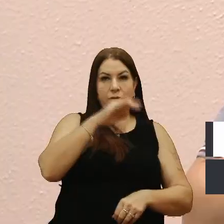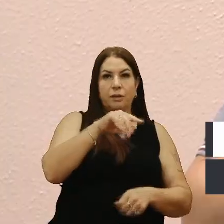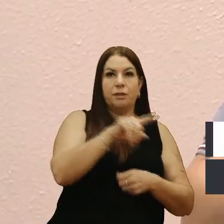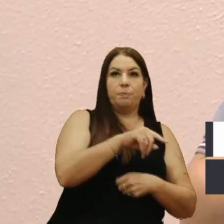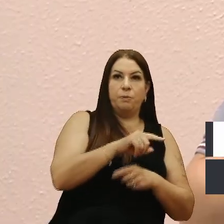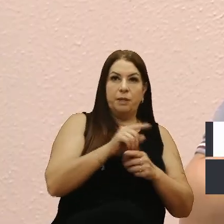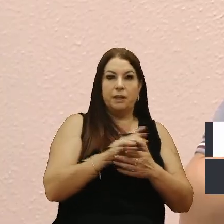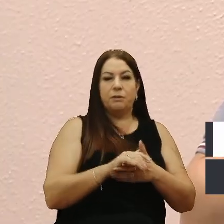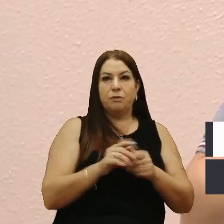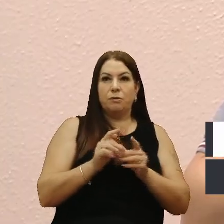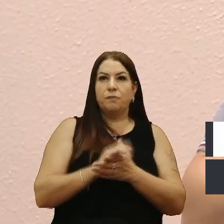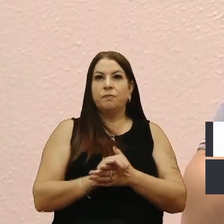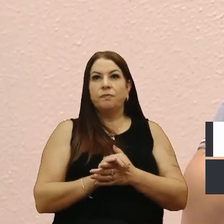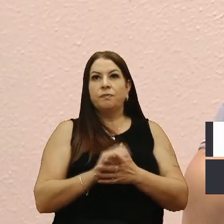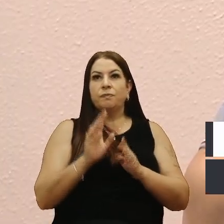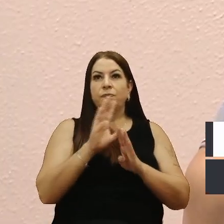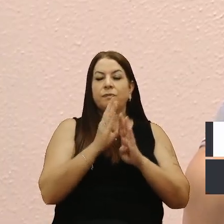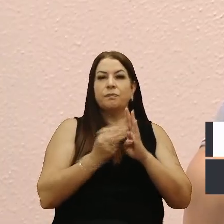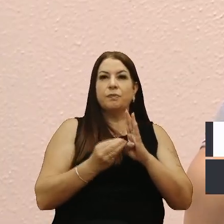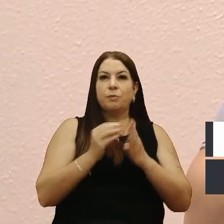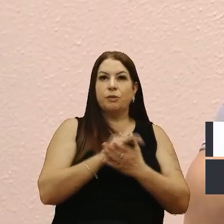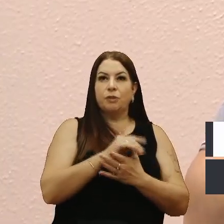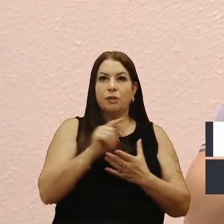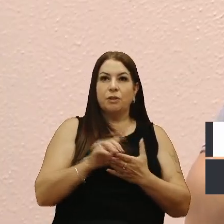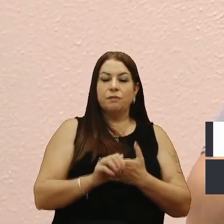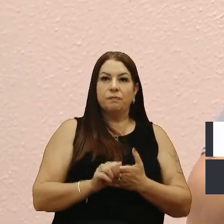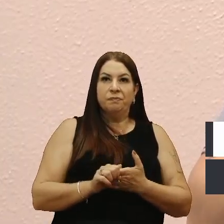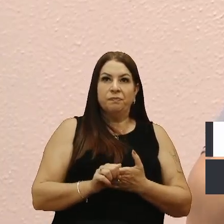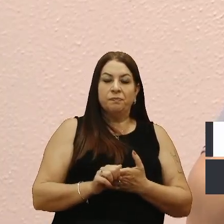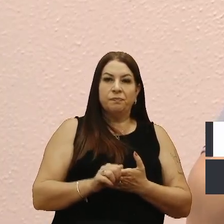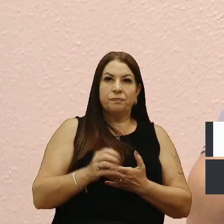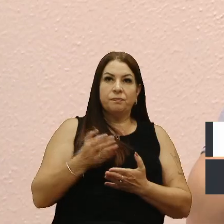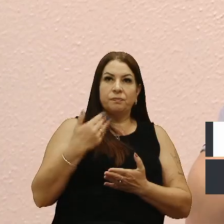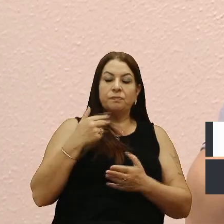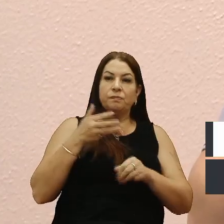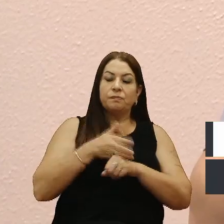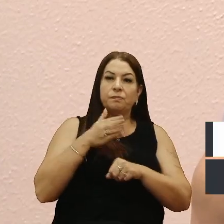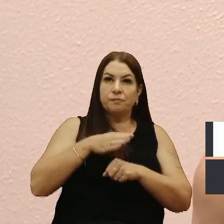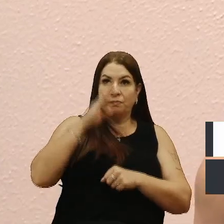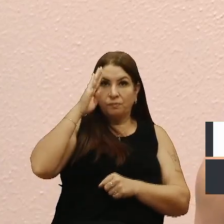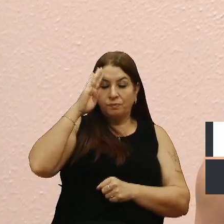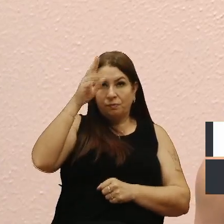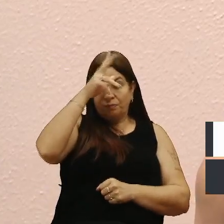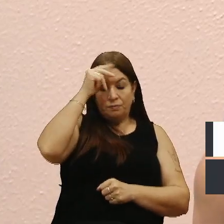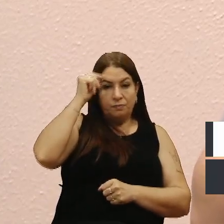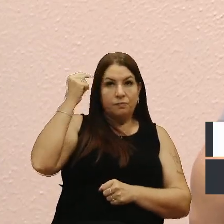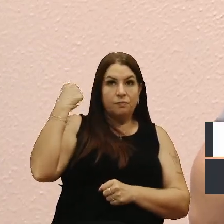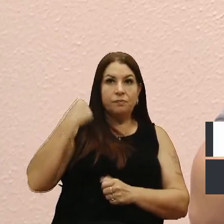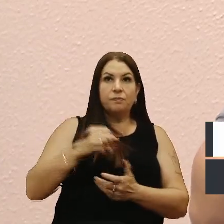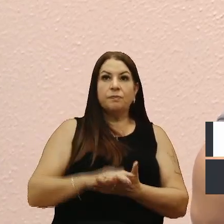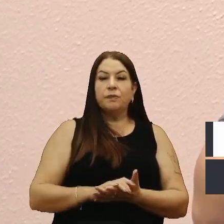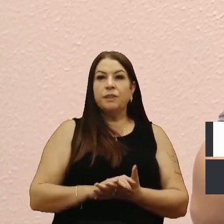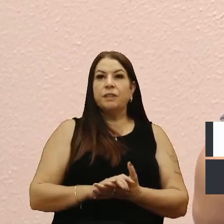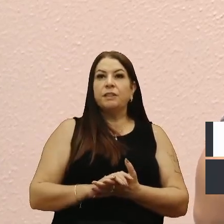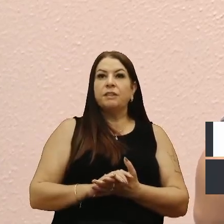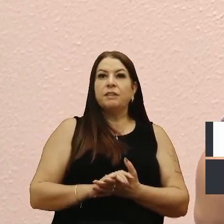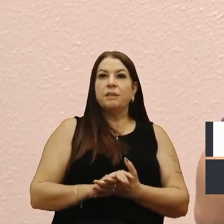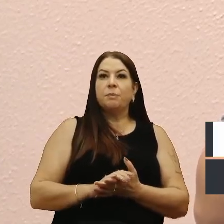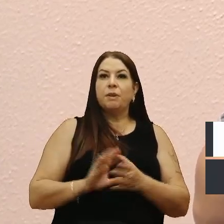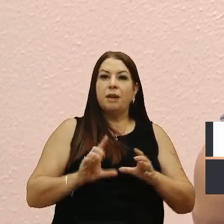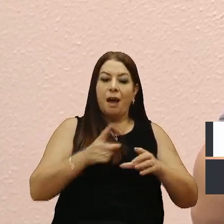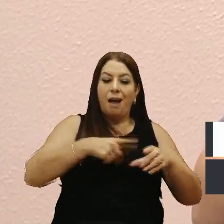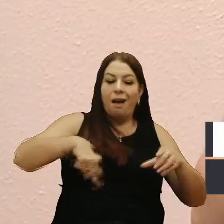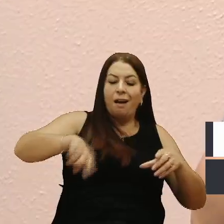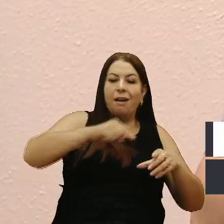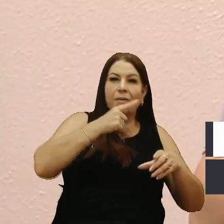próprio SAMAI demanda quase que diariamente a participação da Guarda Municipal em fiscalizações em áreas de bacias, quando se